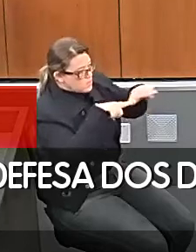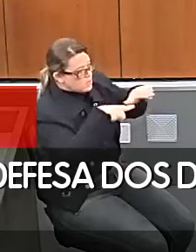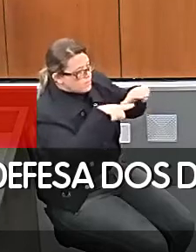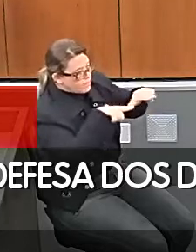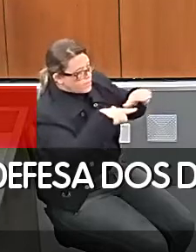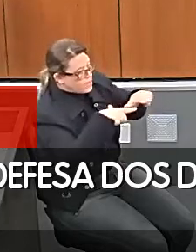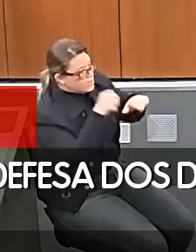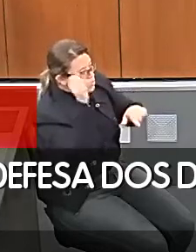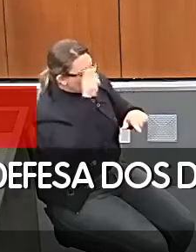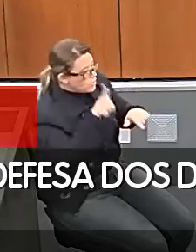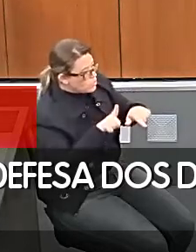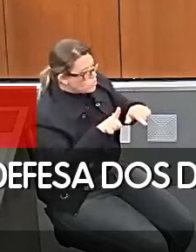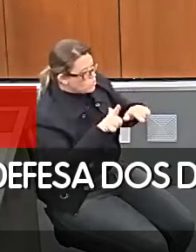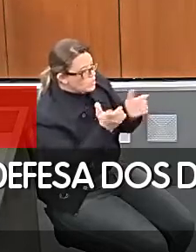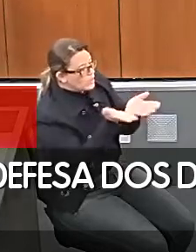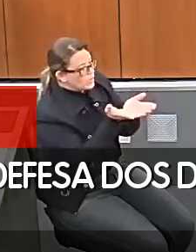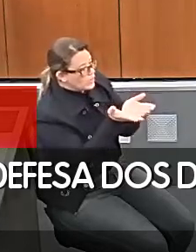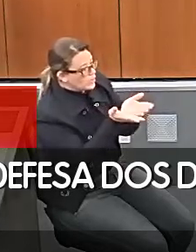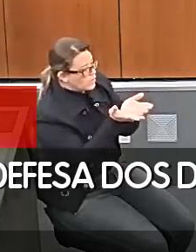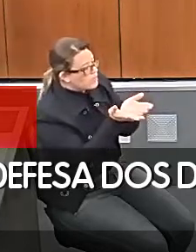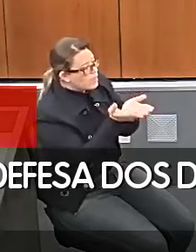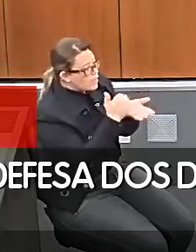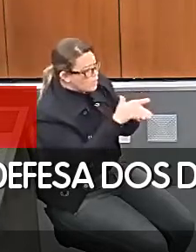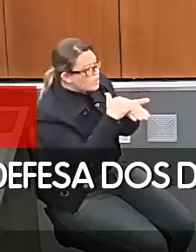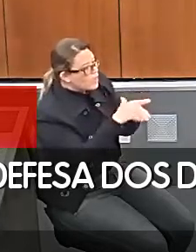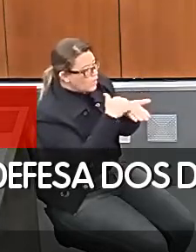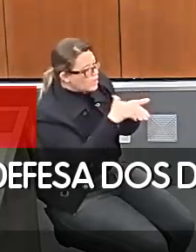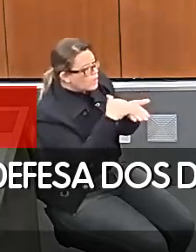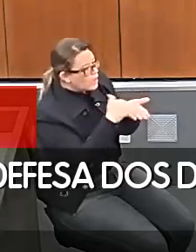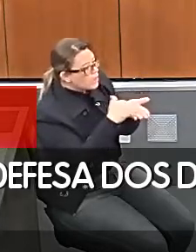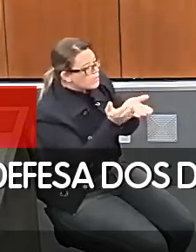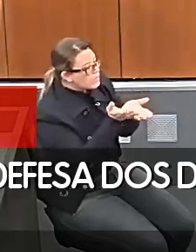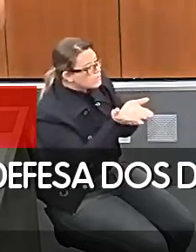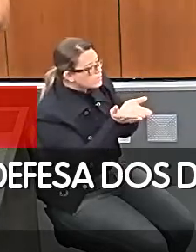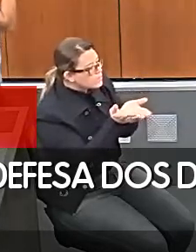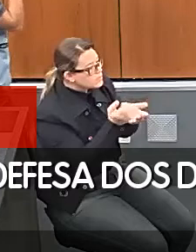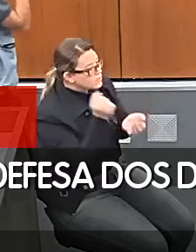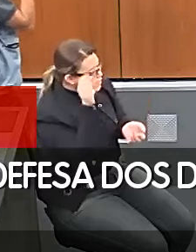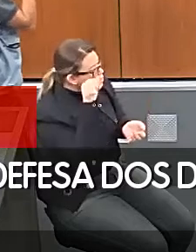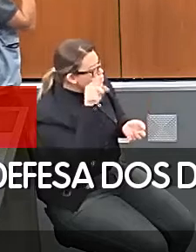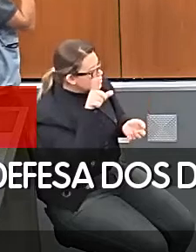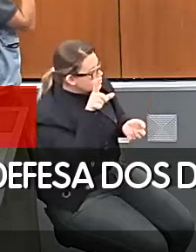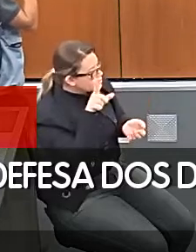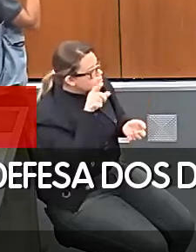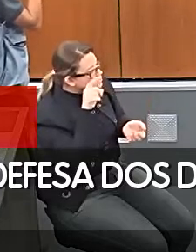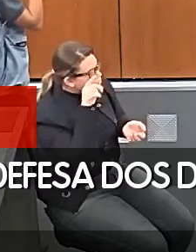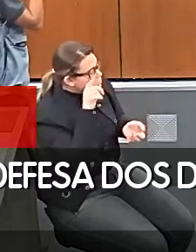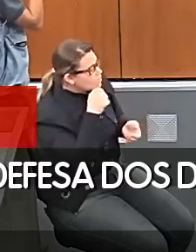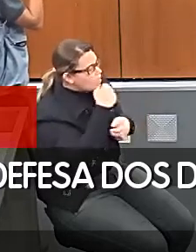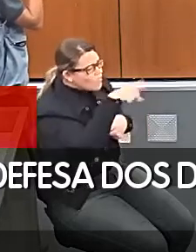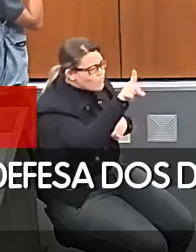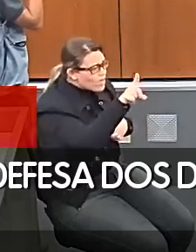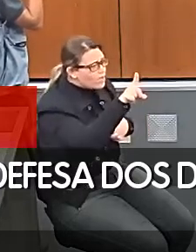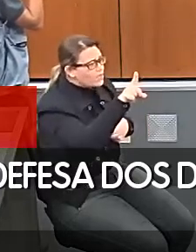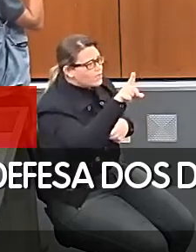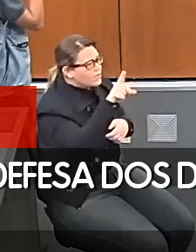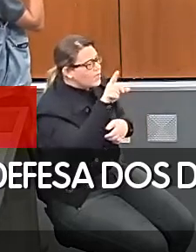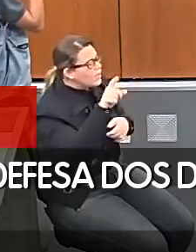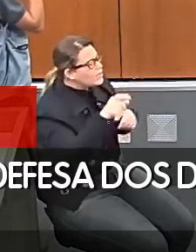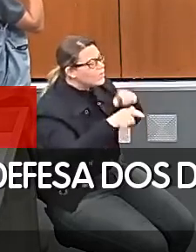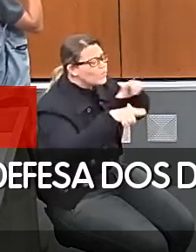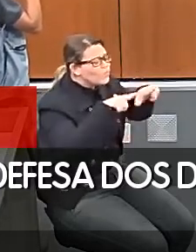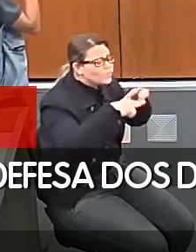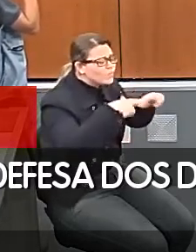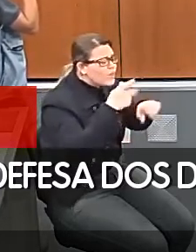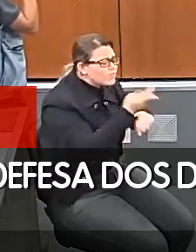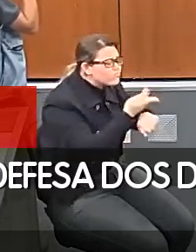atende bem as pessoas com deficiência auditiva. porque eles vão ao Cine, vão procurar uma